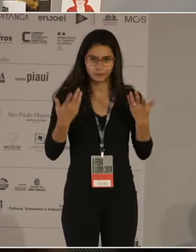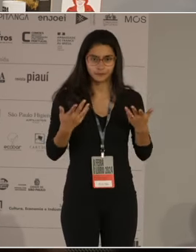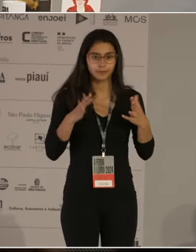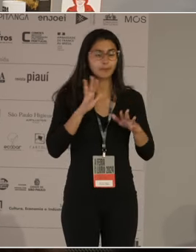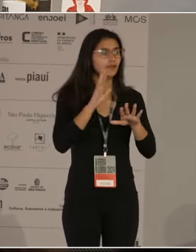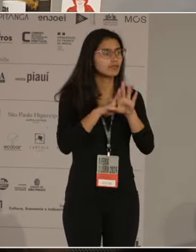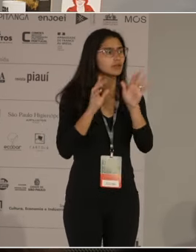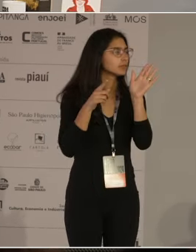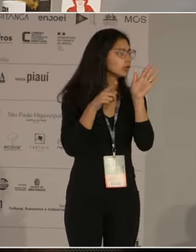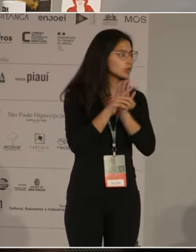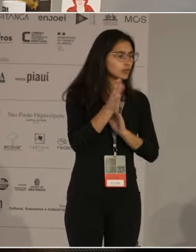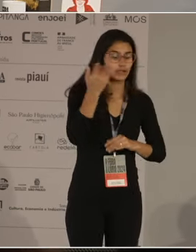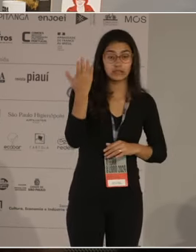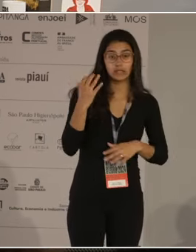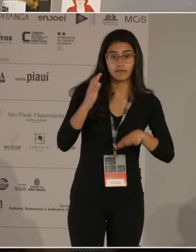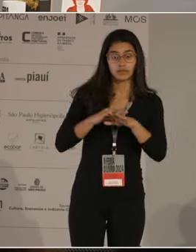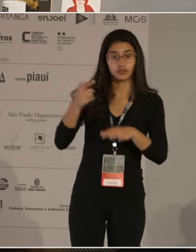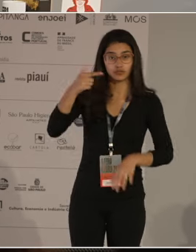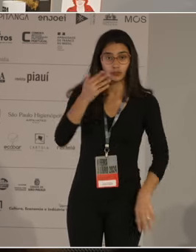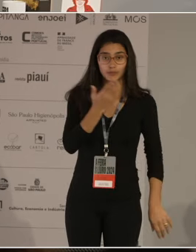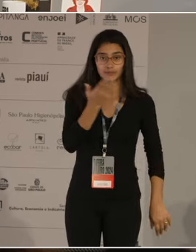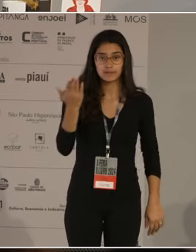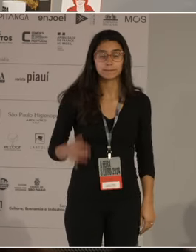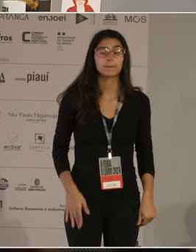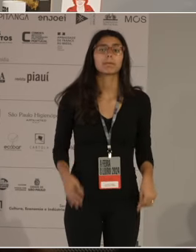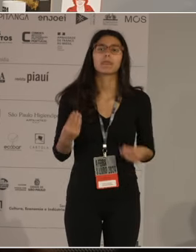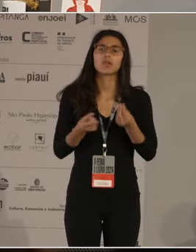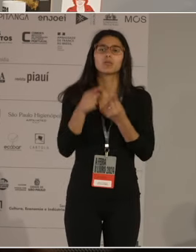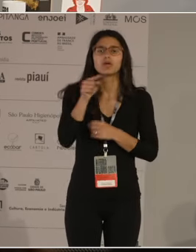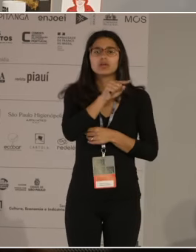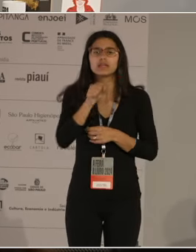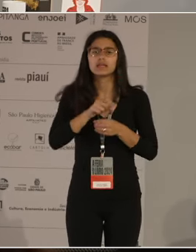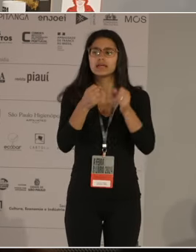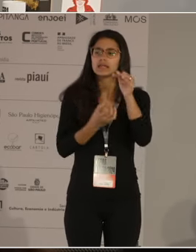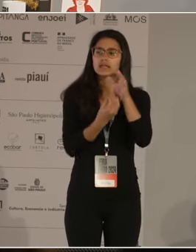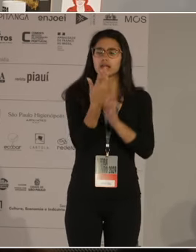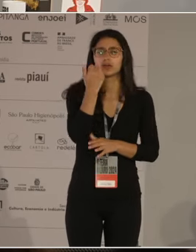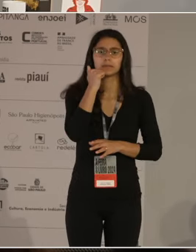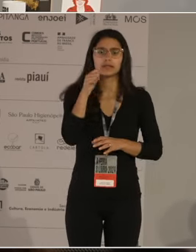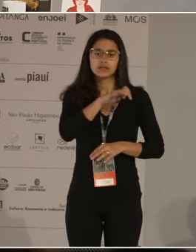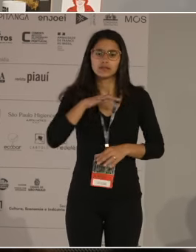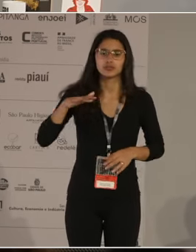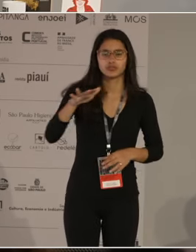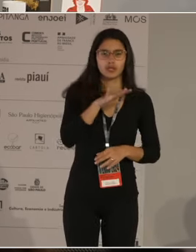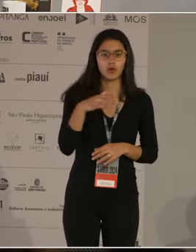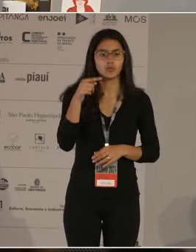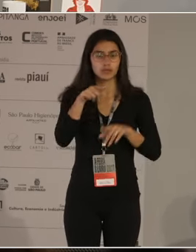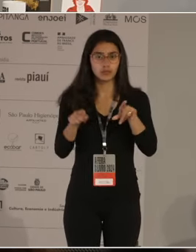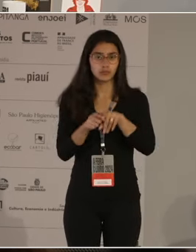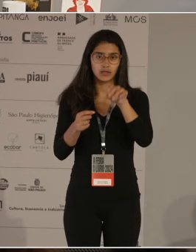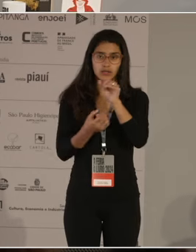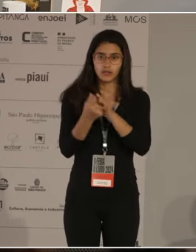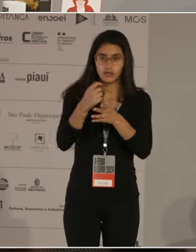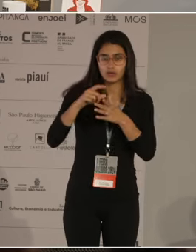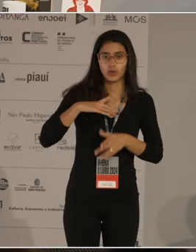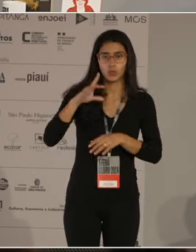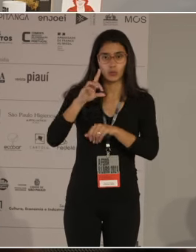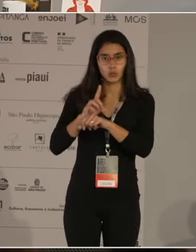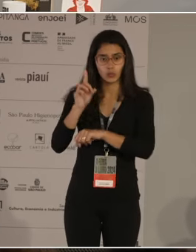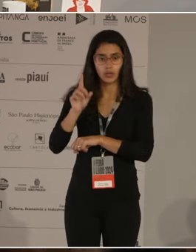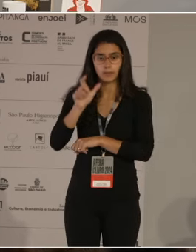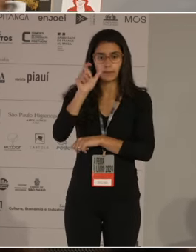já te fiz essa pergunta antes, eu queria fazê-la de novo para você. Como é que é? Você escreve sobre ciência em geral, né? E você tem um doutorado sobre